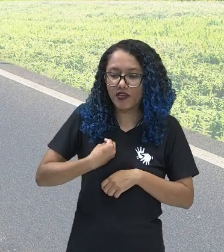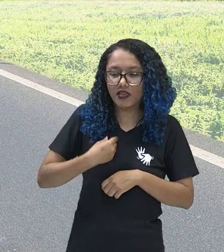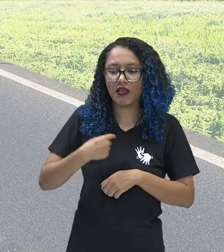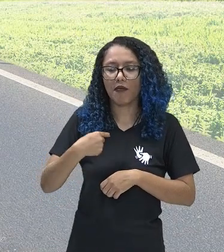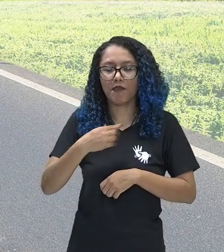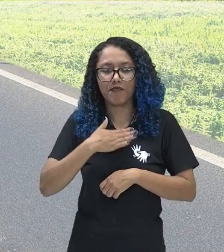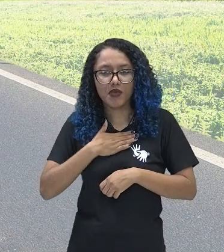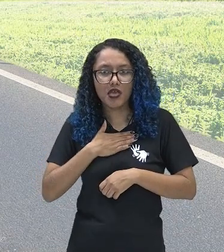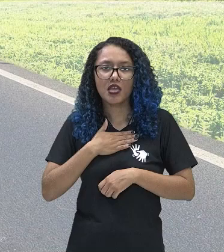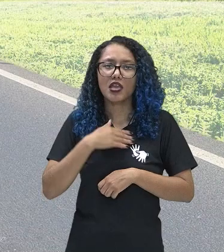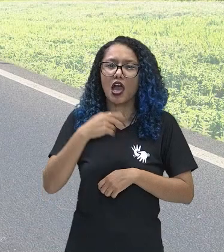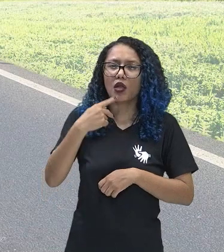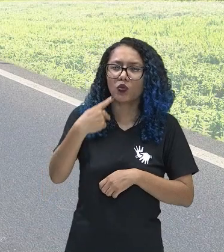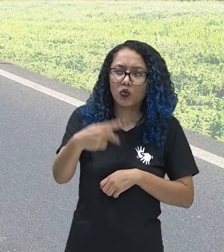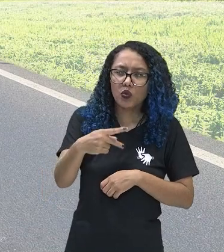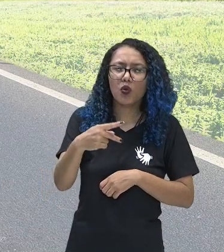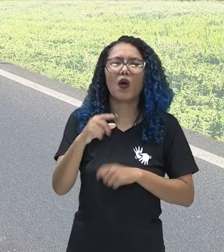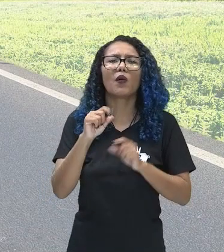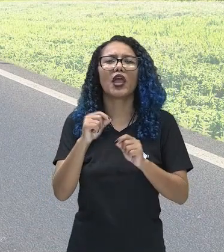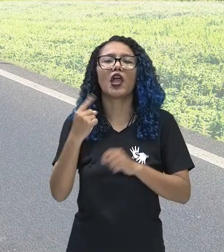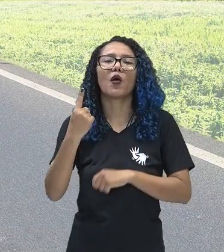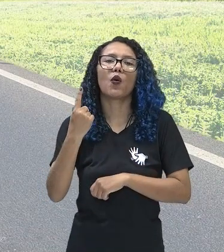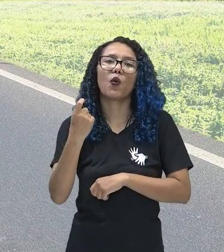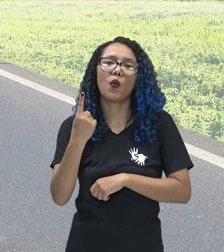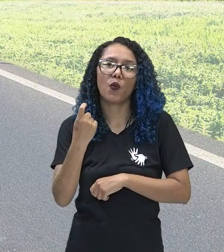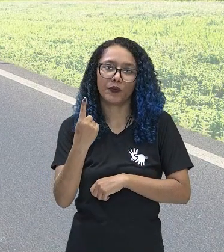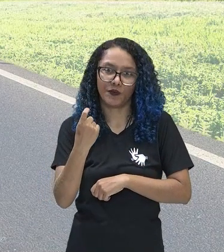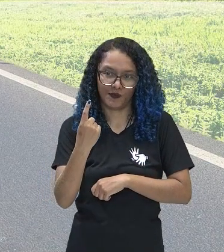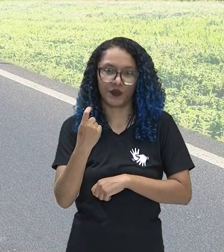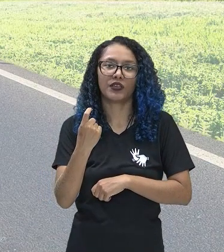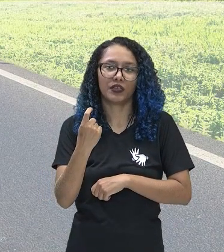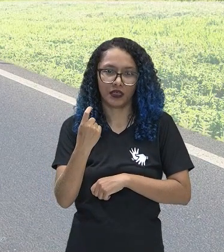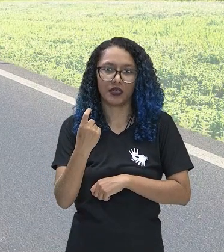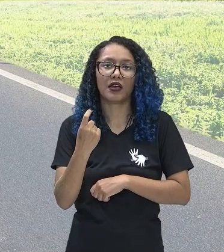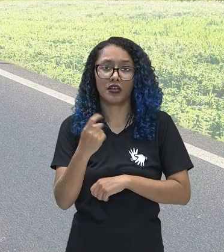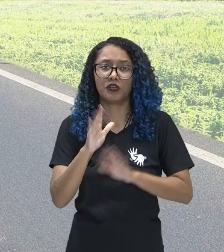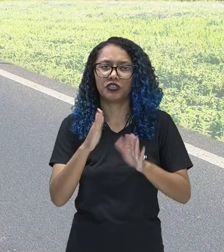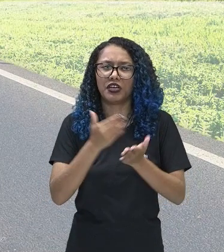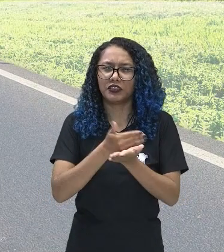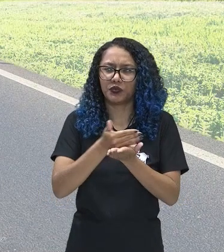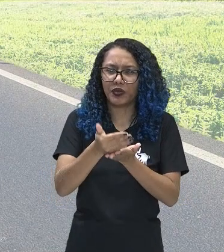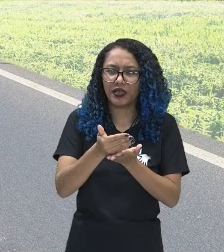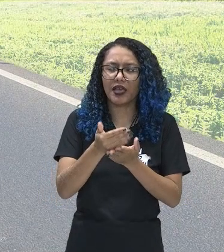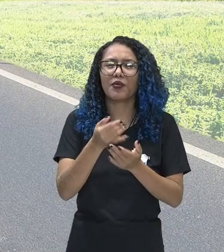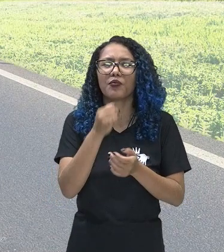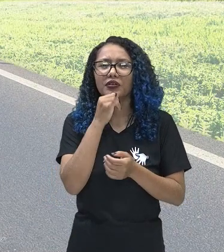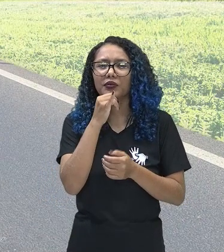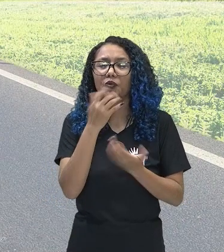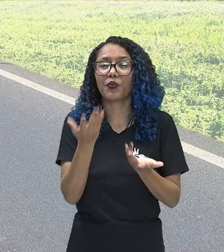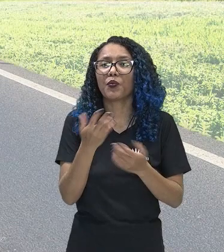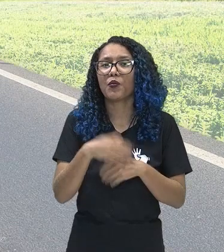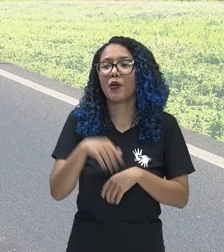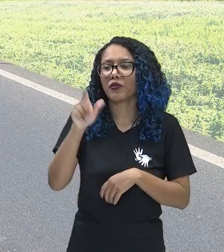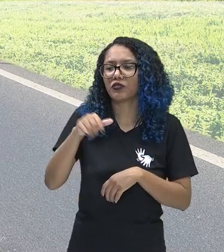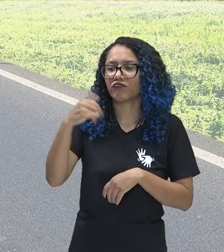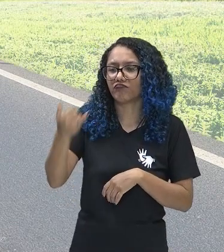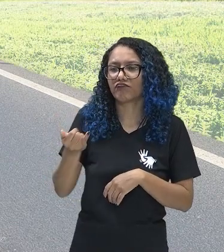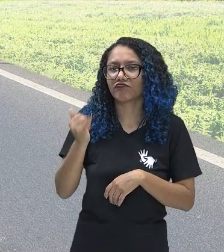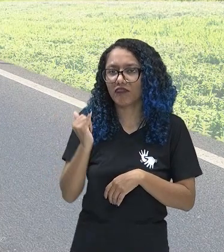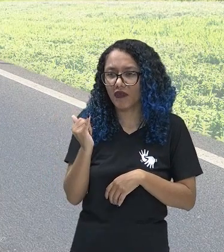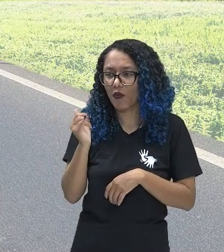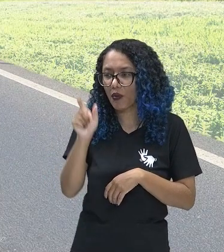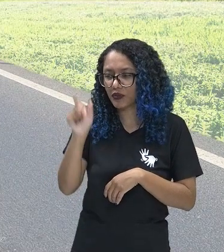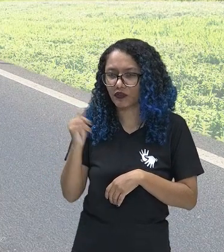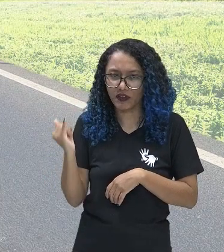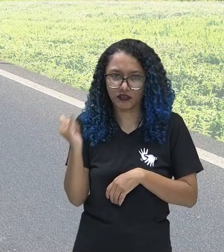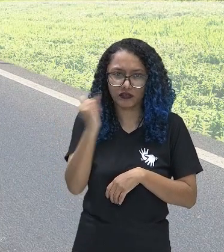ela é única, tá? Como eu falei no início da aula, ninguém vai chegar em você, vai falar para você, né,